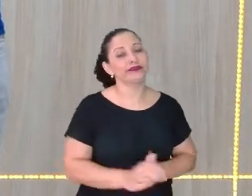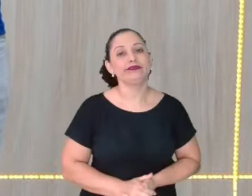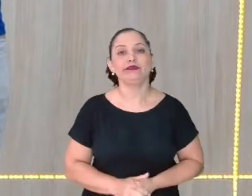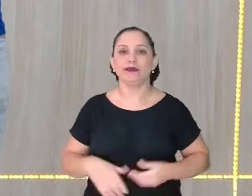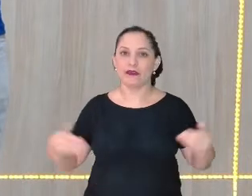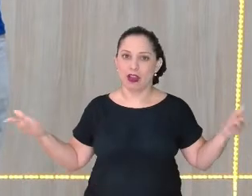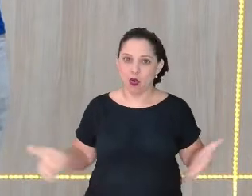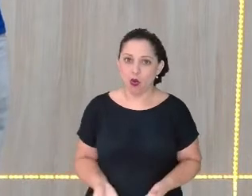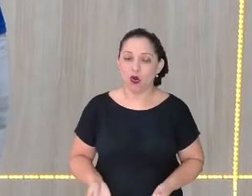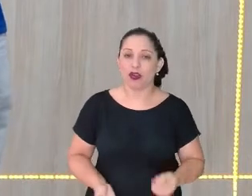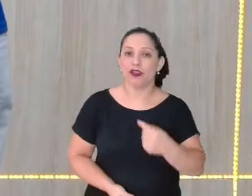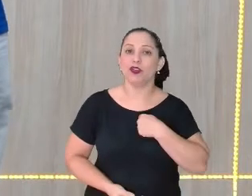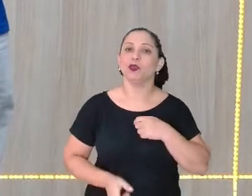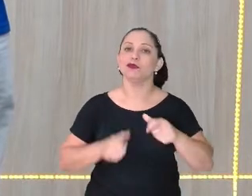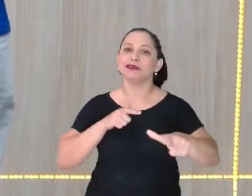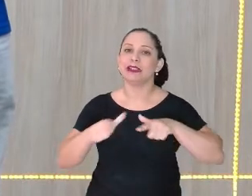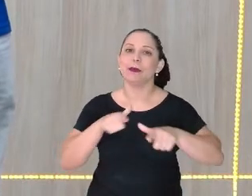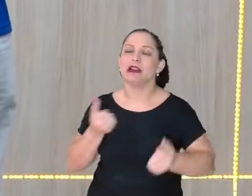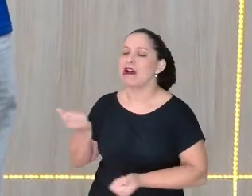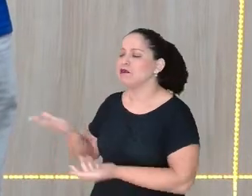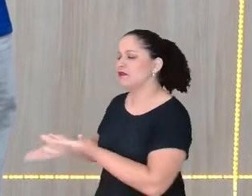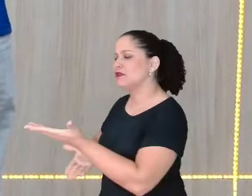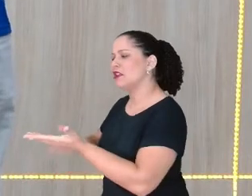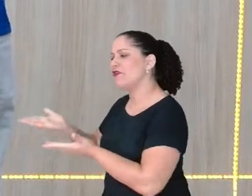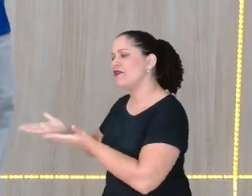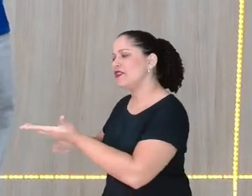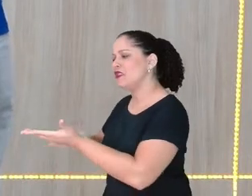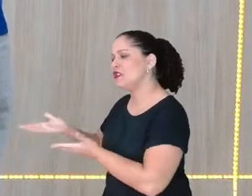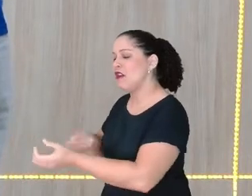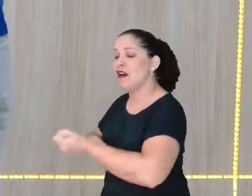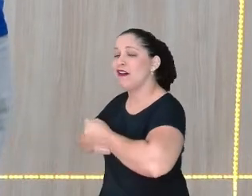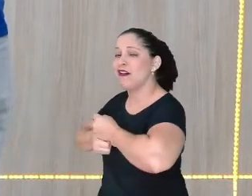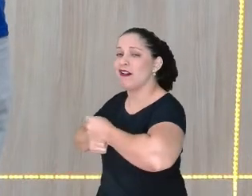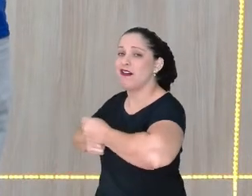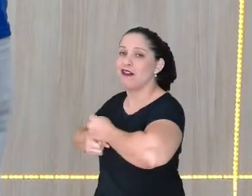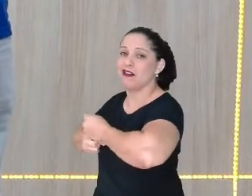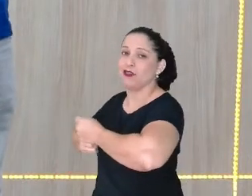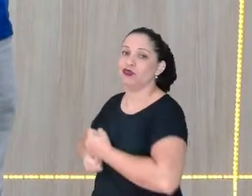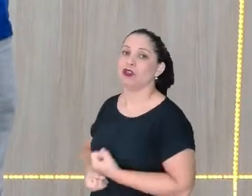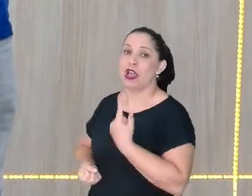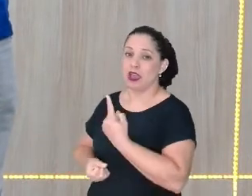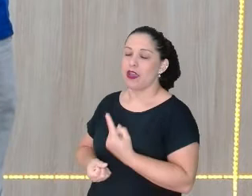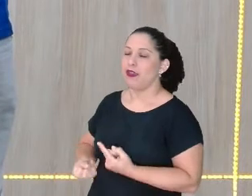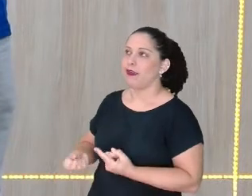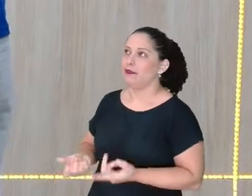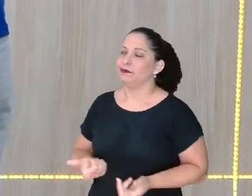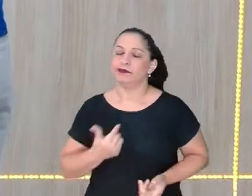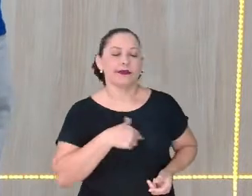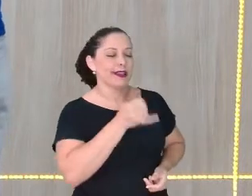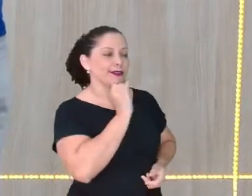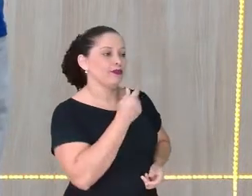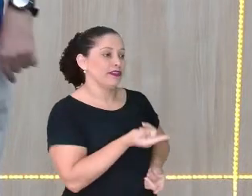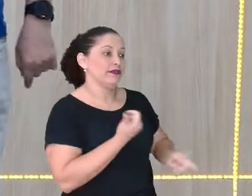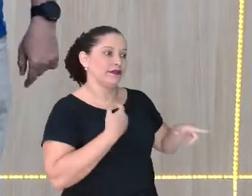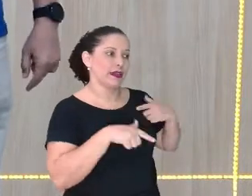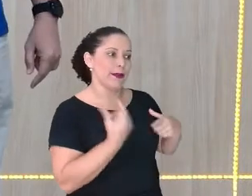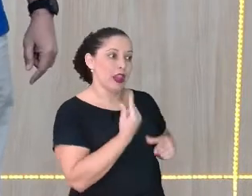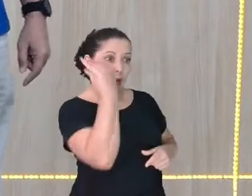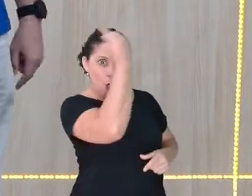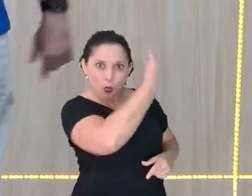me submeter, por exemplo, a trabalhar para ele como escravo durante um tempo que ele quiser. Você vai trabalhar para mim um ano para pagar a